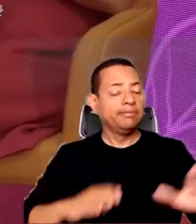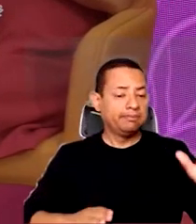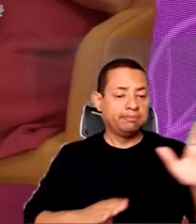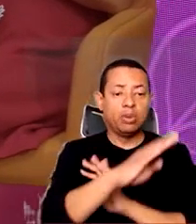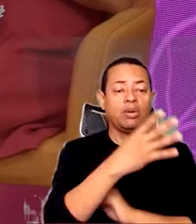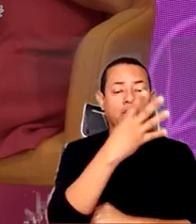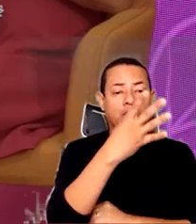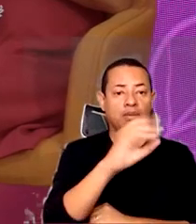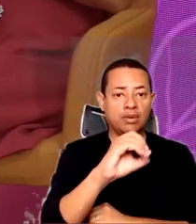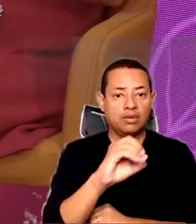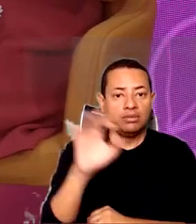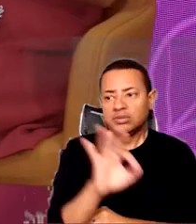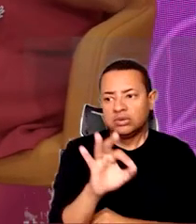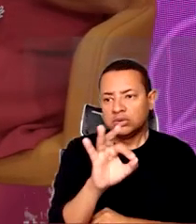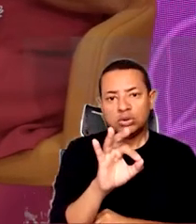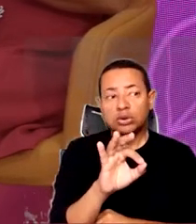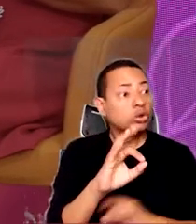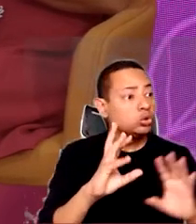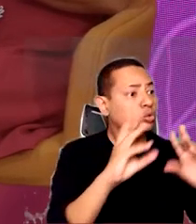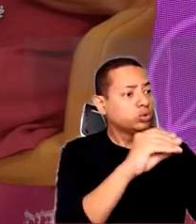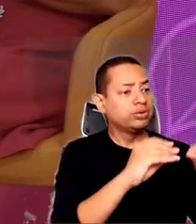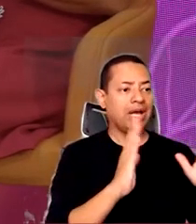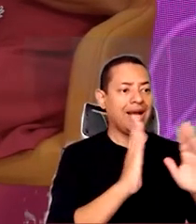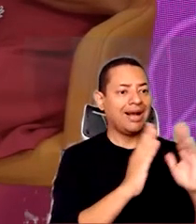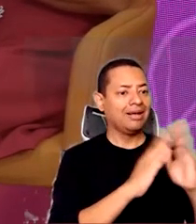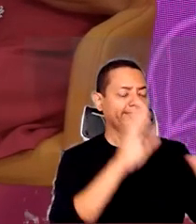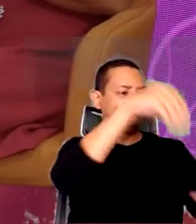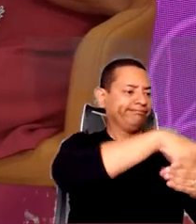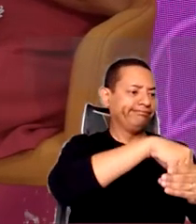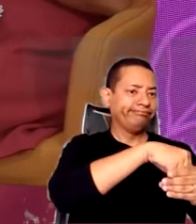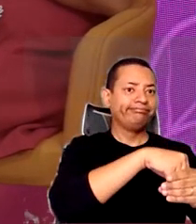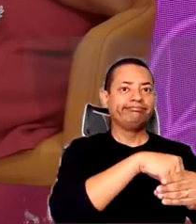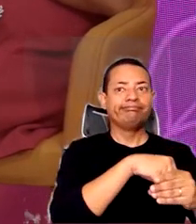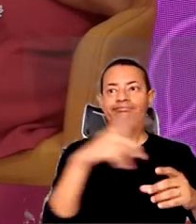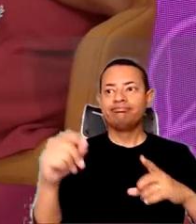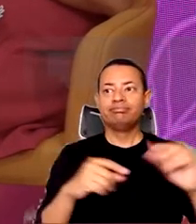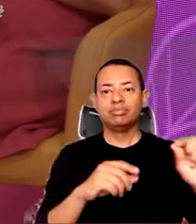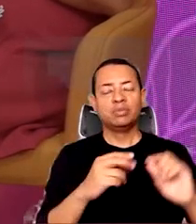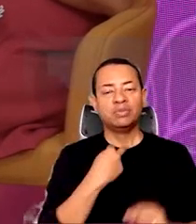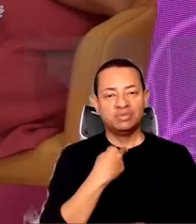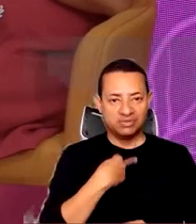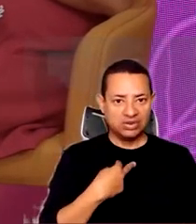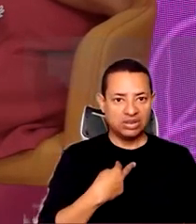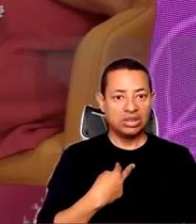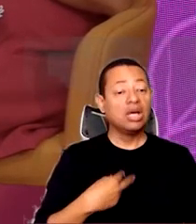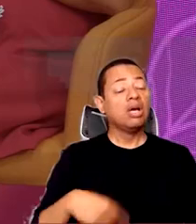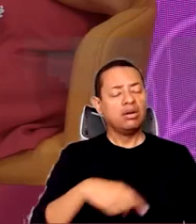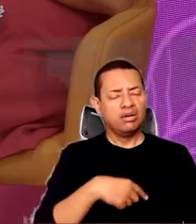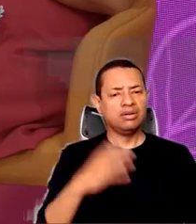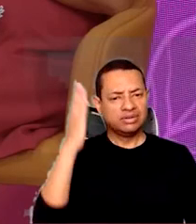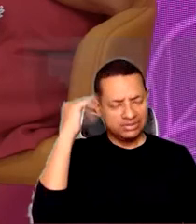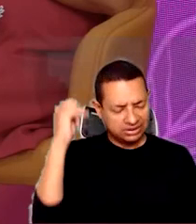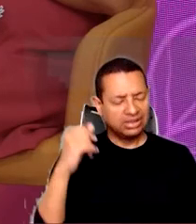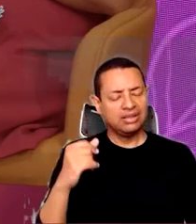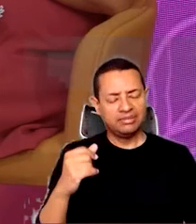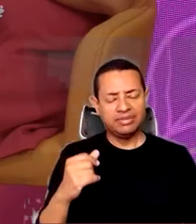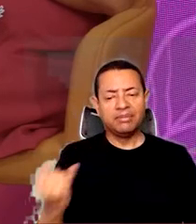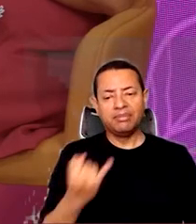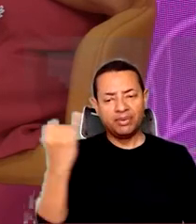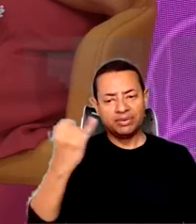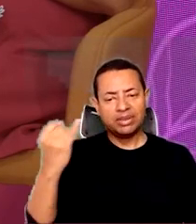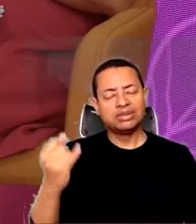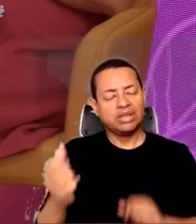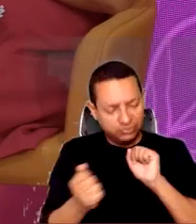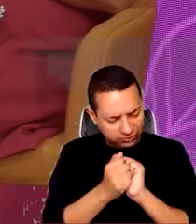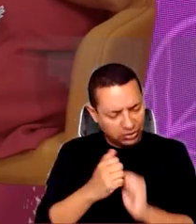40% na porque tudo mundo tava trancado em casa e a gente hoje a gente sabe o valor de est com quem a gente gosta